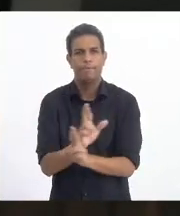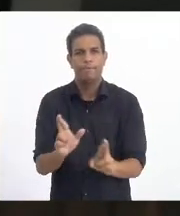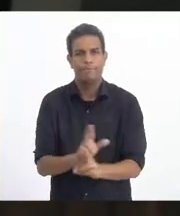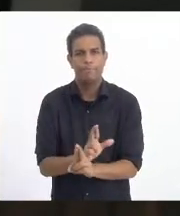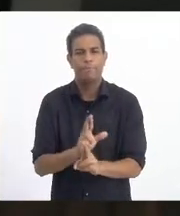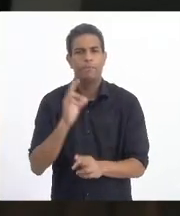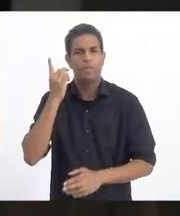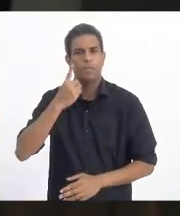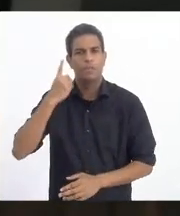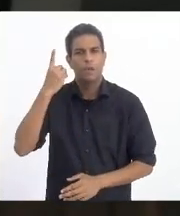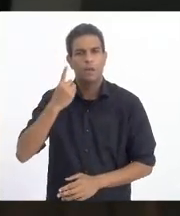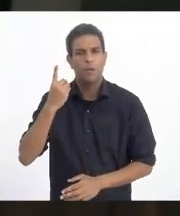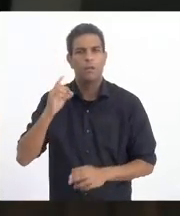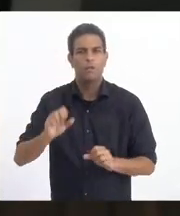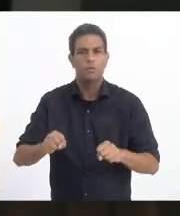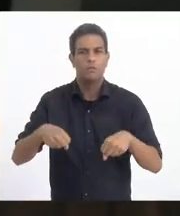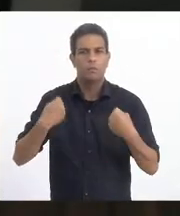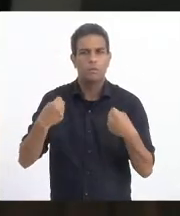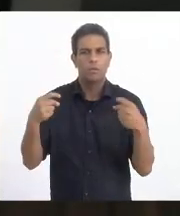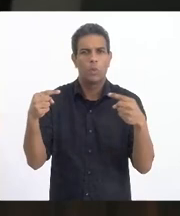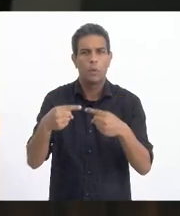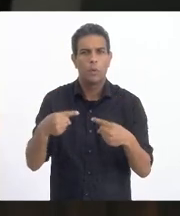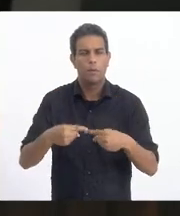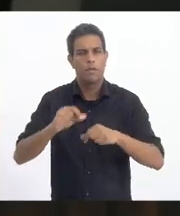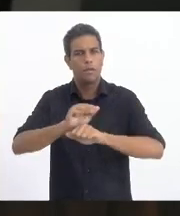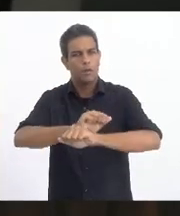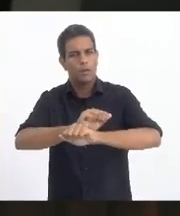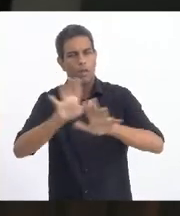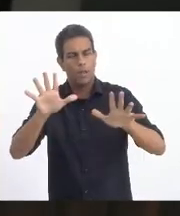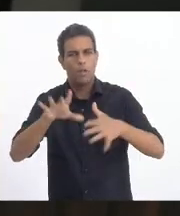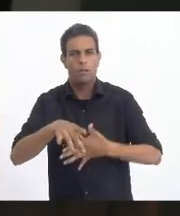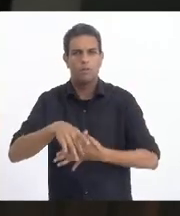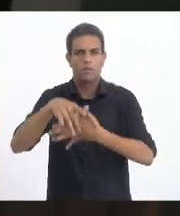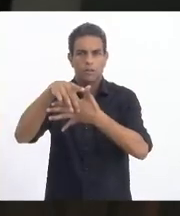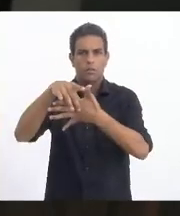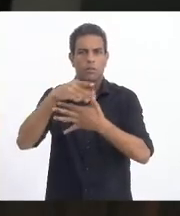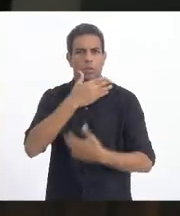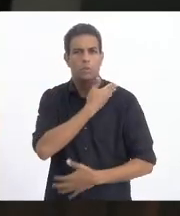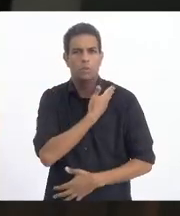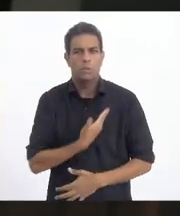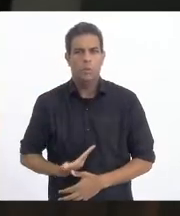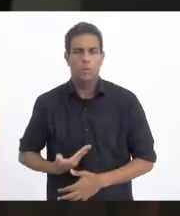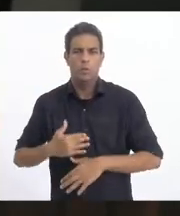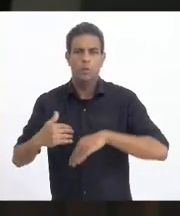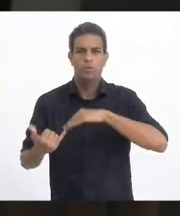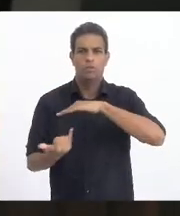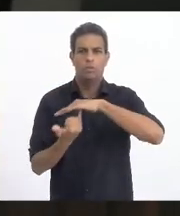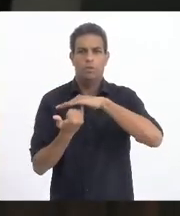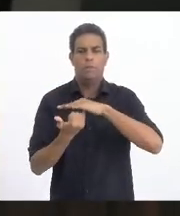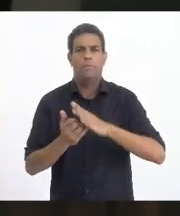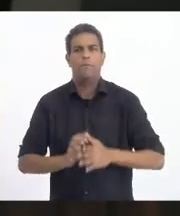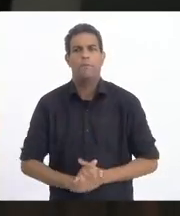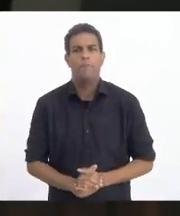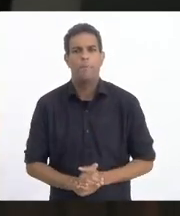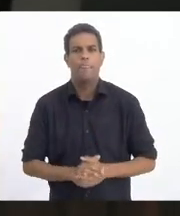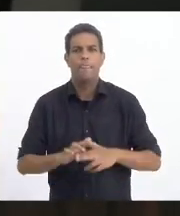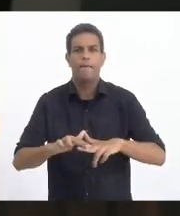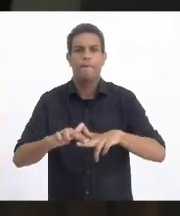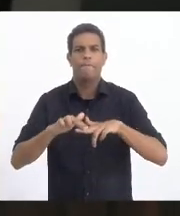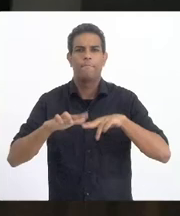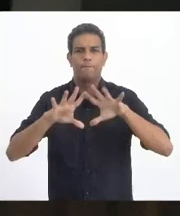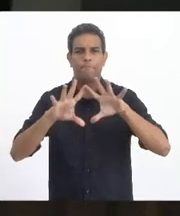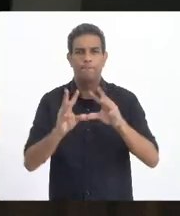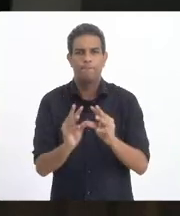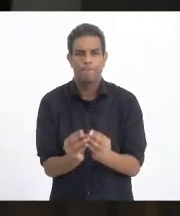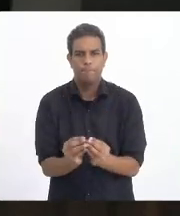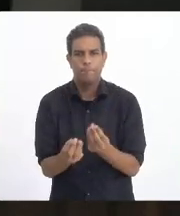Como deputado, eu tenho uma posição muito clara. Como líder do governo, eu tenho uma posição institucional. E, por isso, não vou aqui fechar a